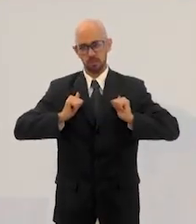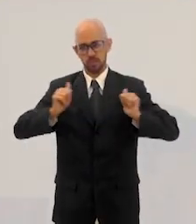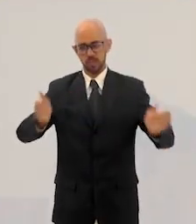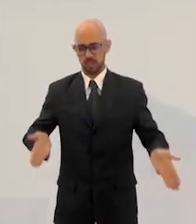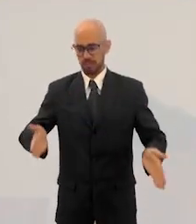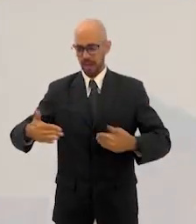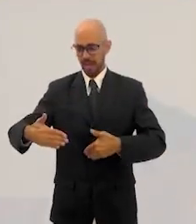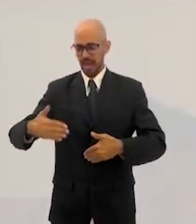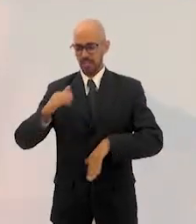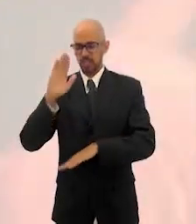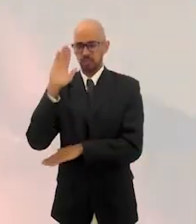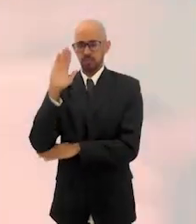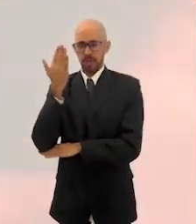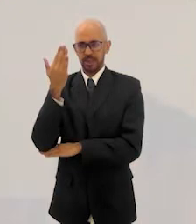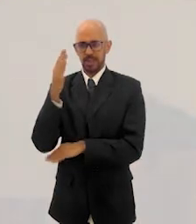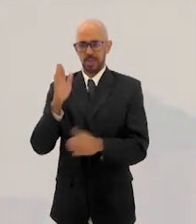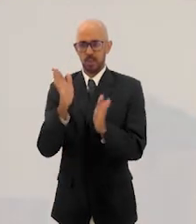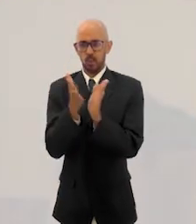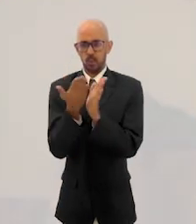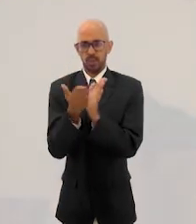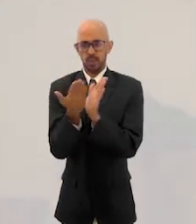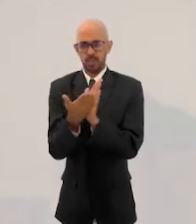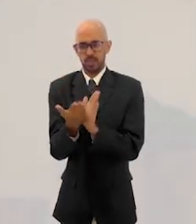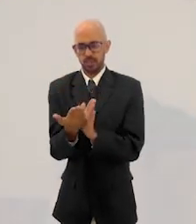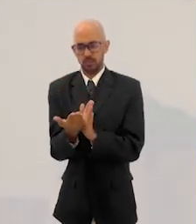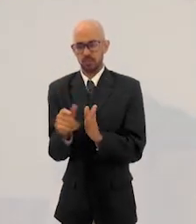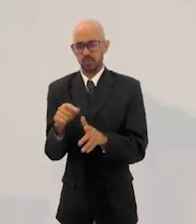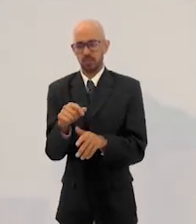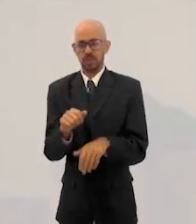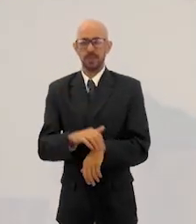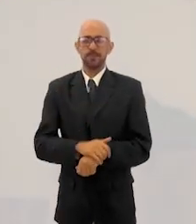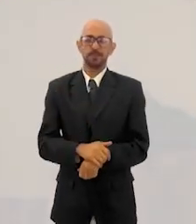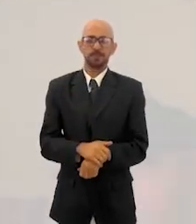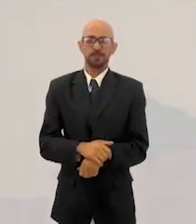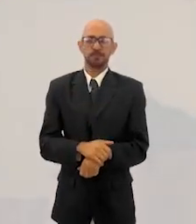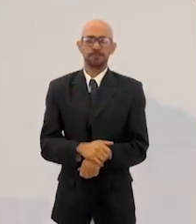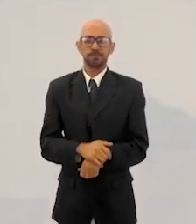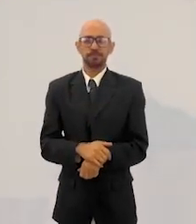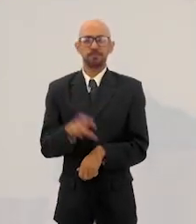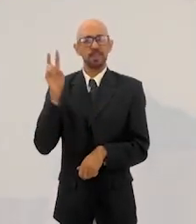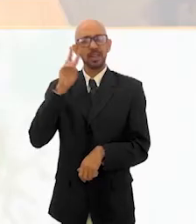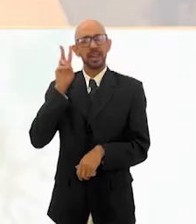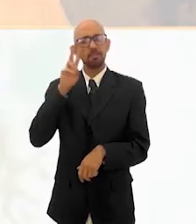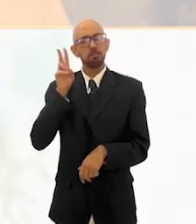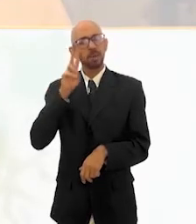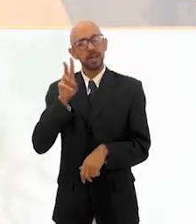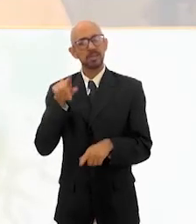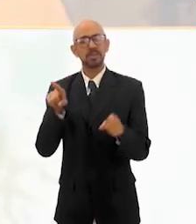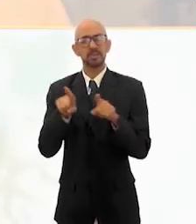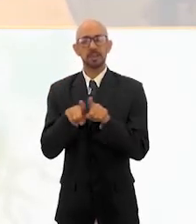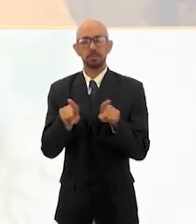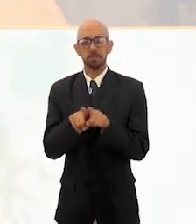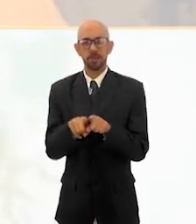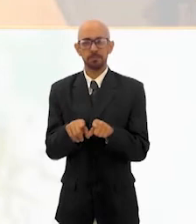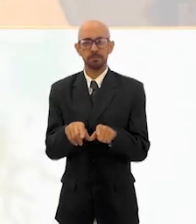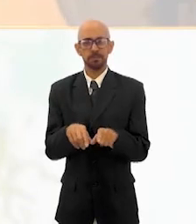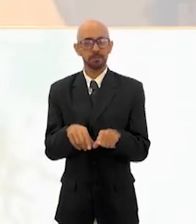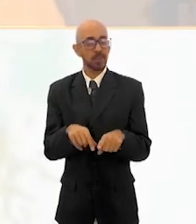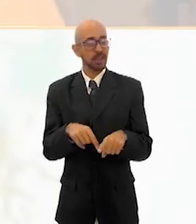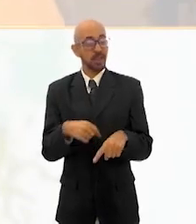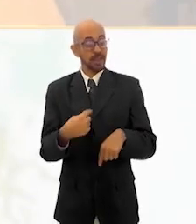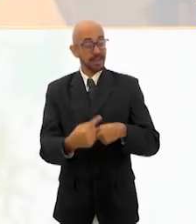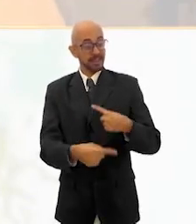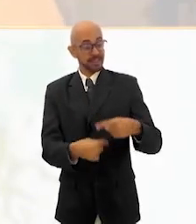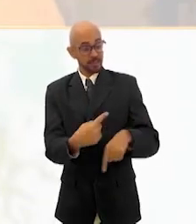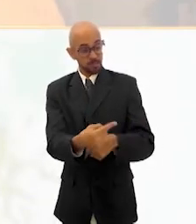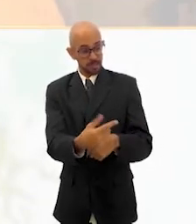madeira com alguns livros, que esses livros iam mudando de acordo com o lugar onde eu passava, as umas pequenas lembranças e. E aí, a